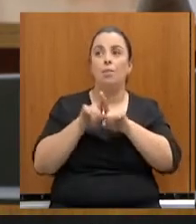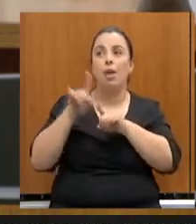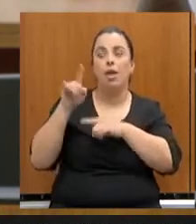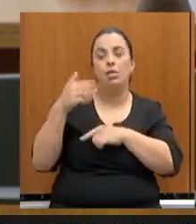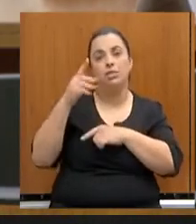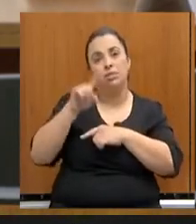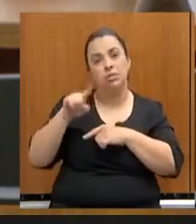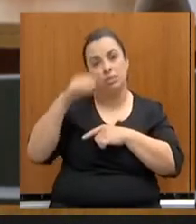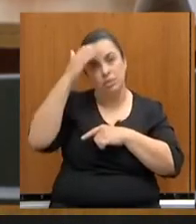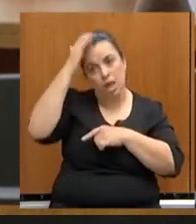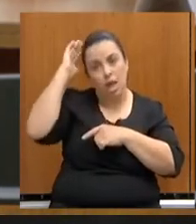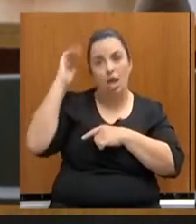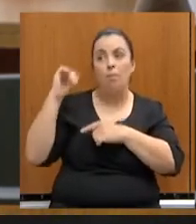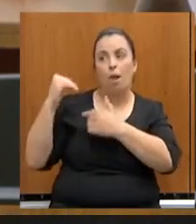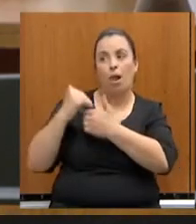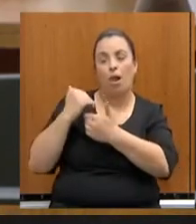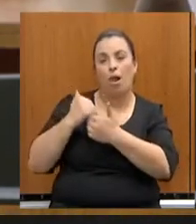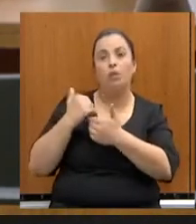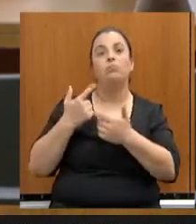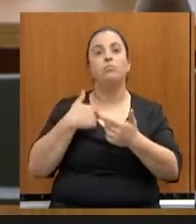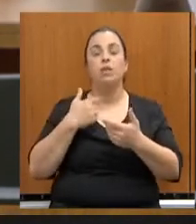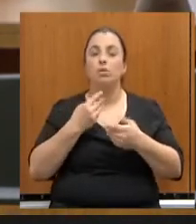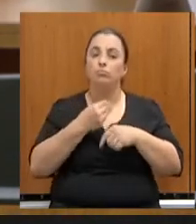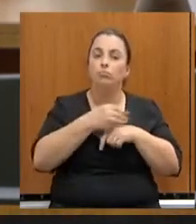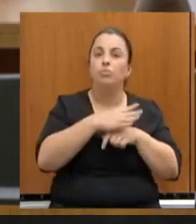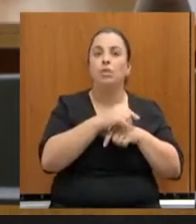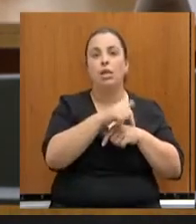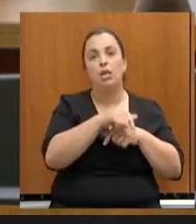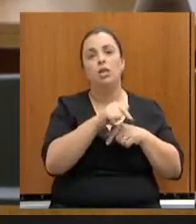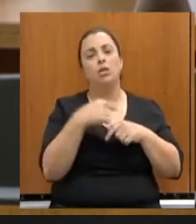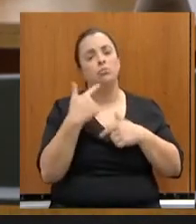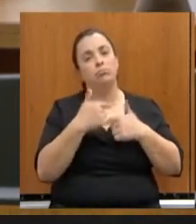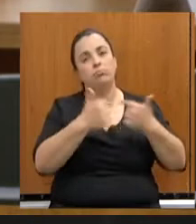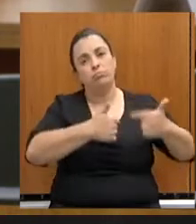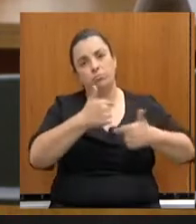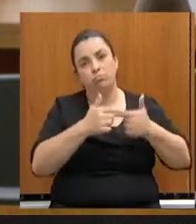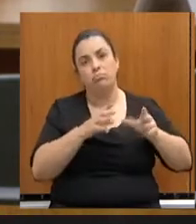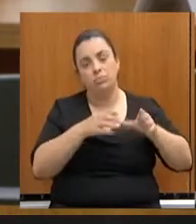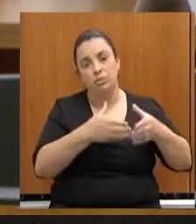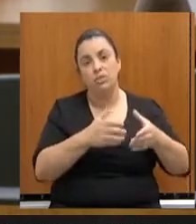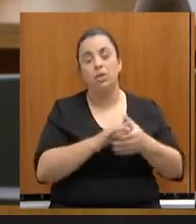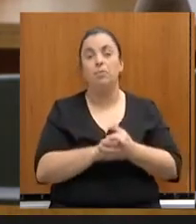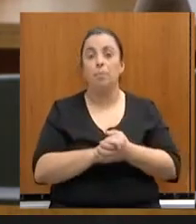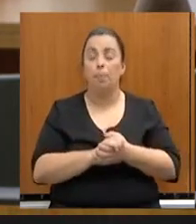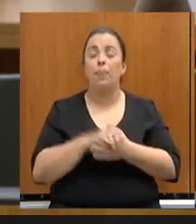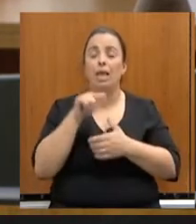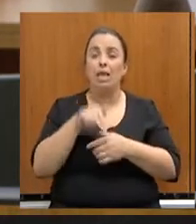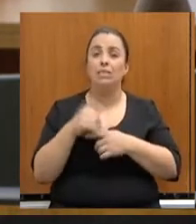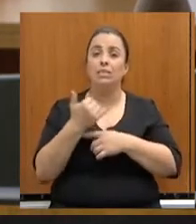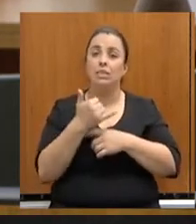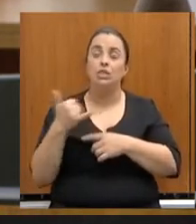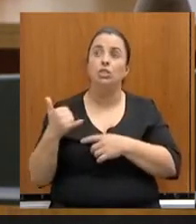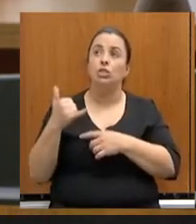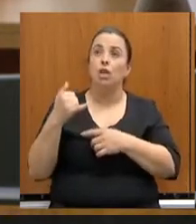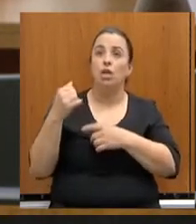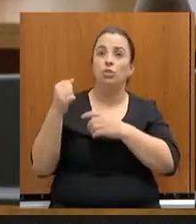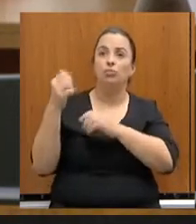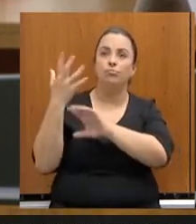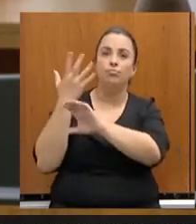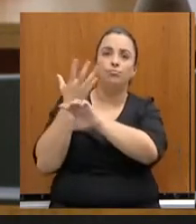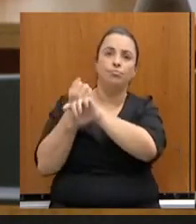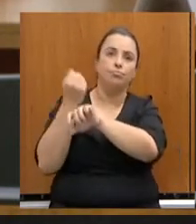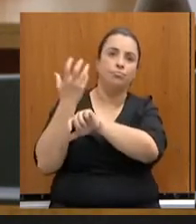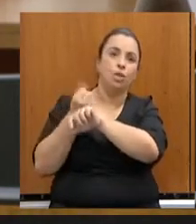esse tema energia solar é um tema prioritário não só na Secretaria de Meio Ambiente mas em todo o governo do estado